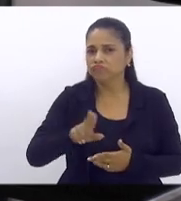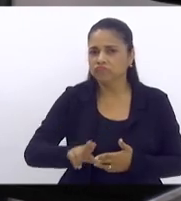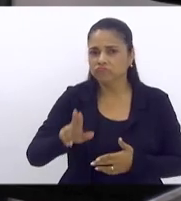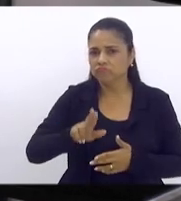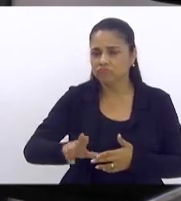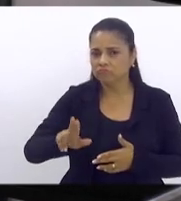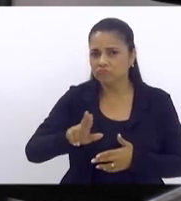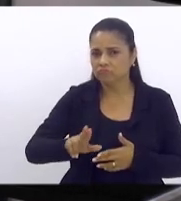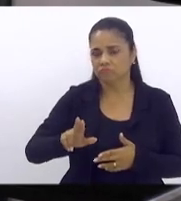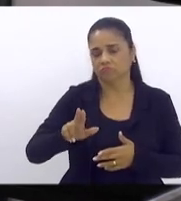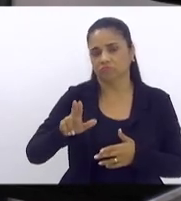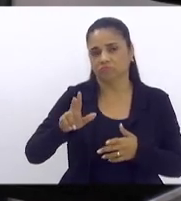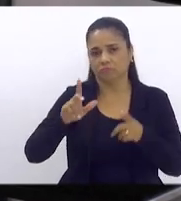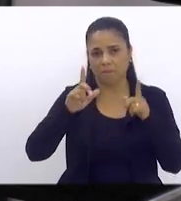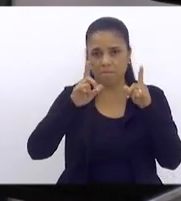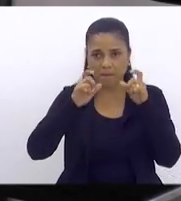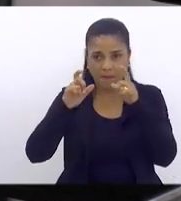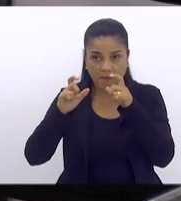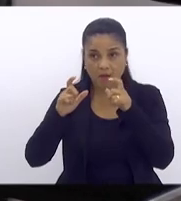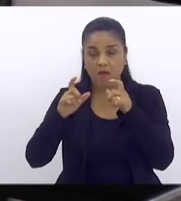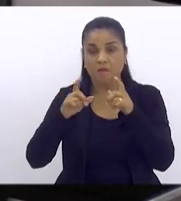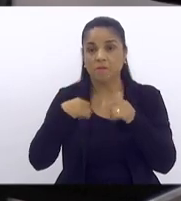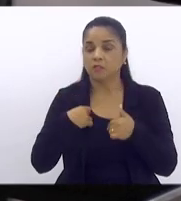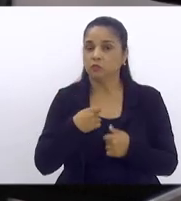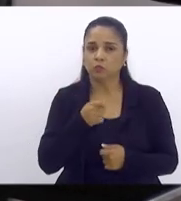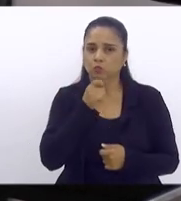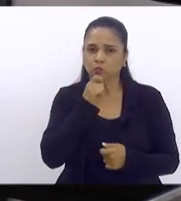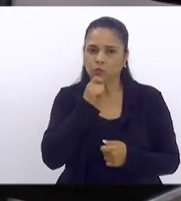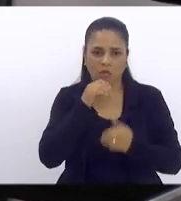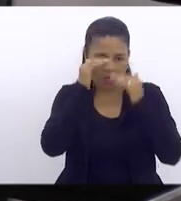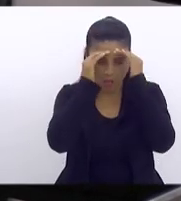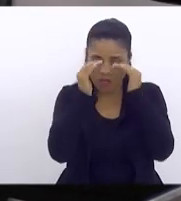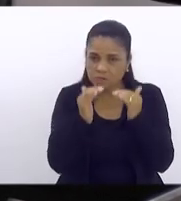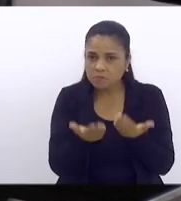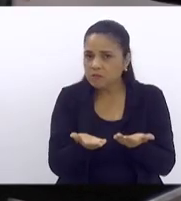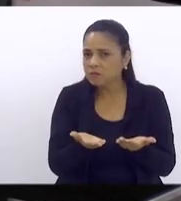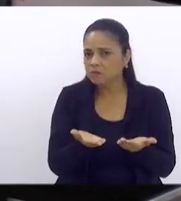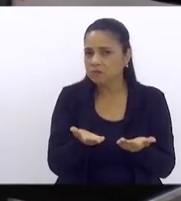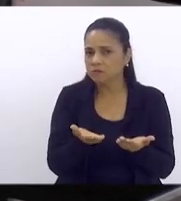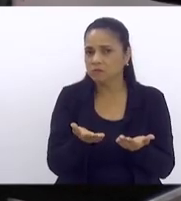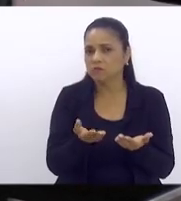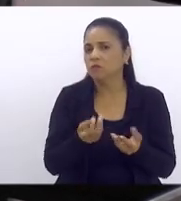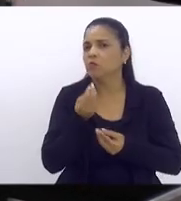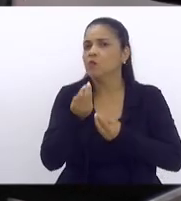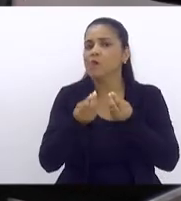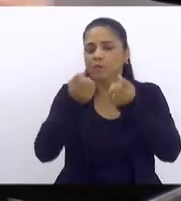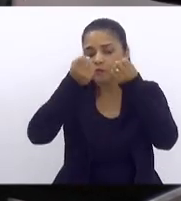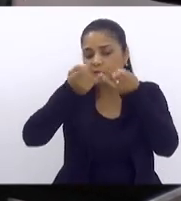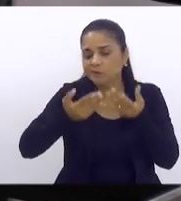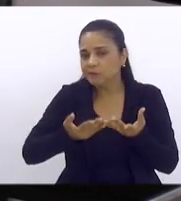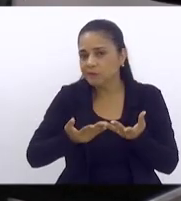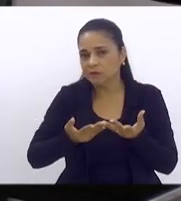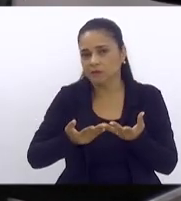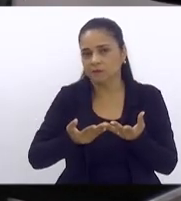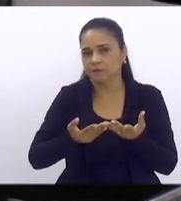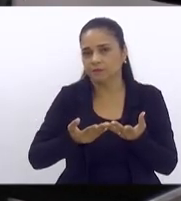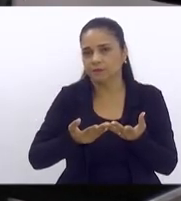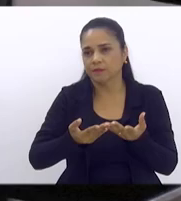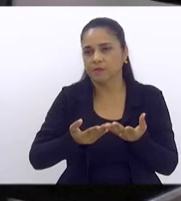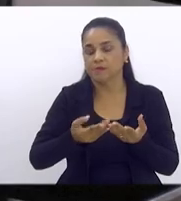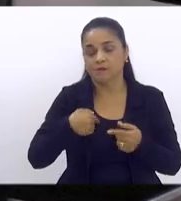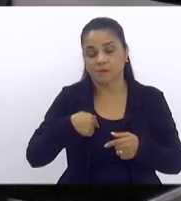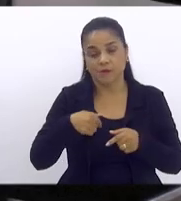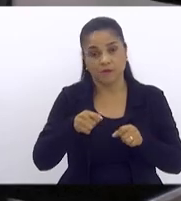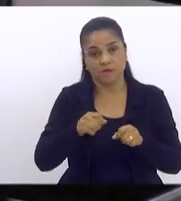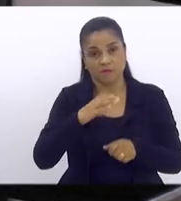maneira clara que não há respeito em relação a isso. Queria que a senhora falasse sobre isso, porque o tempo todo a gente diz aqui